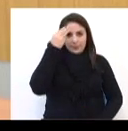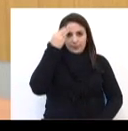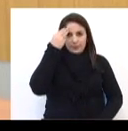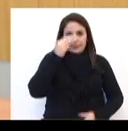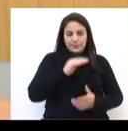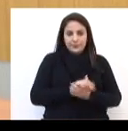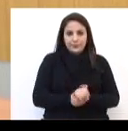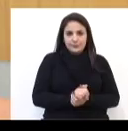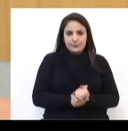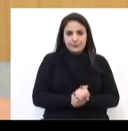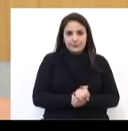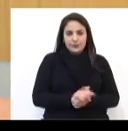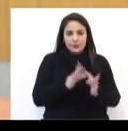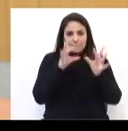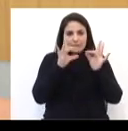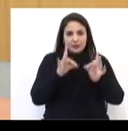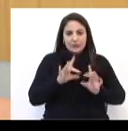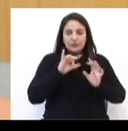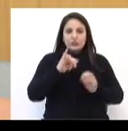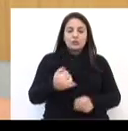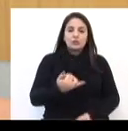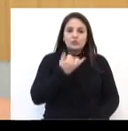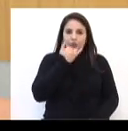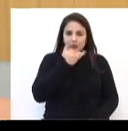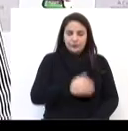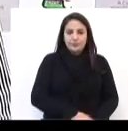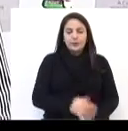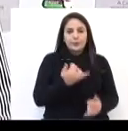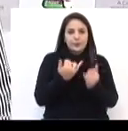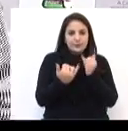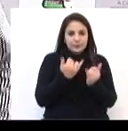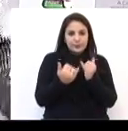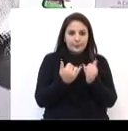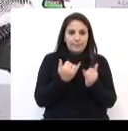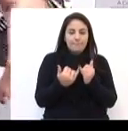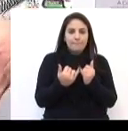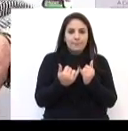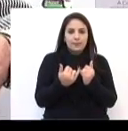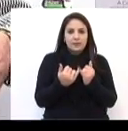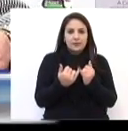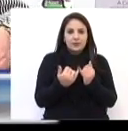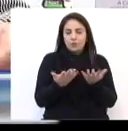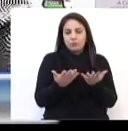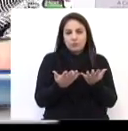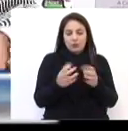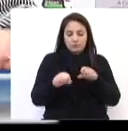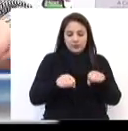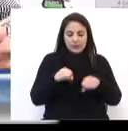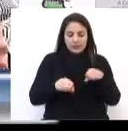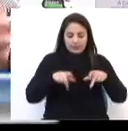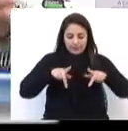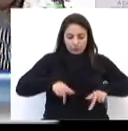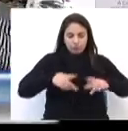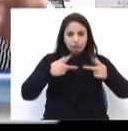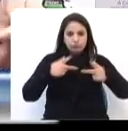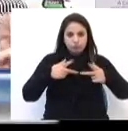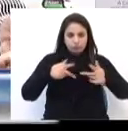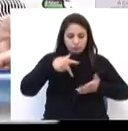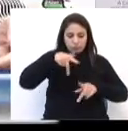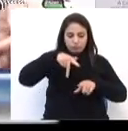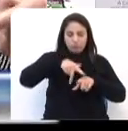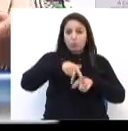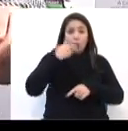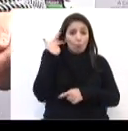deficiência mental. Os detalhes na justificativa. Uma bicicleta que a pessoa vai ali sentada normal e essa pessoa,